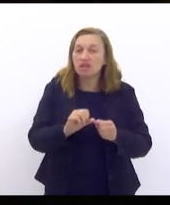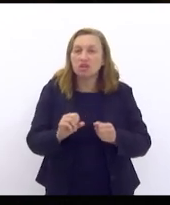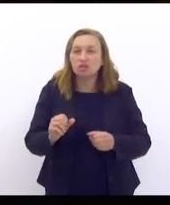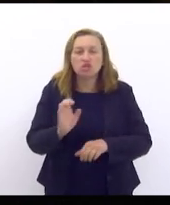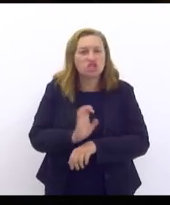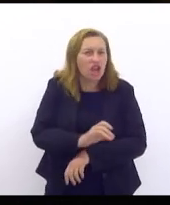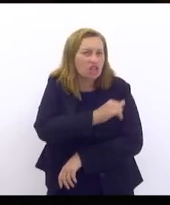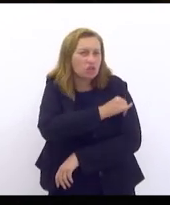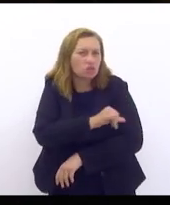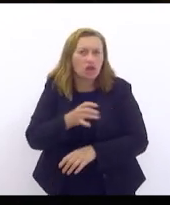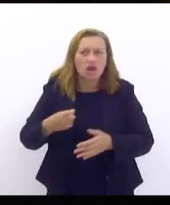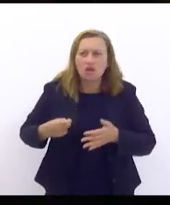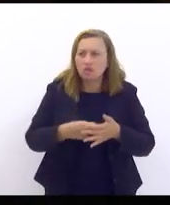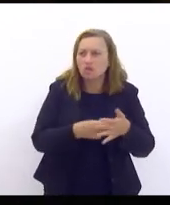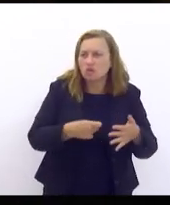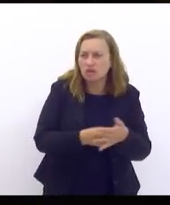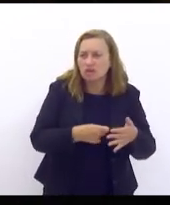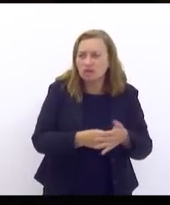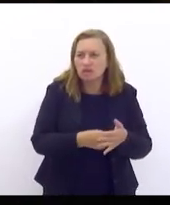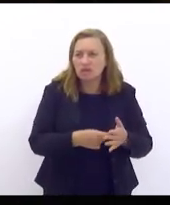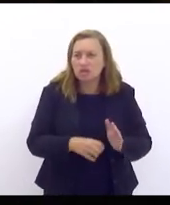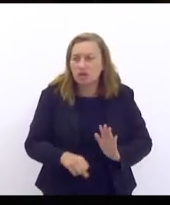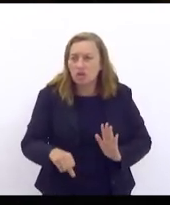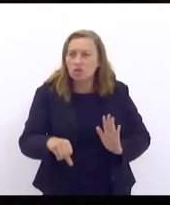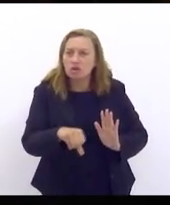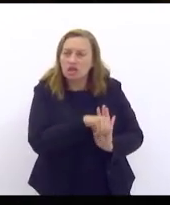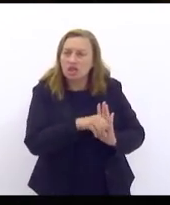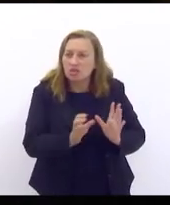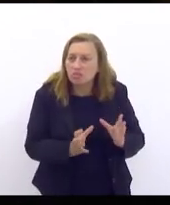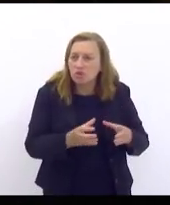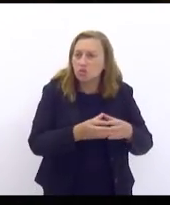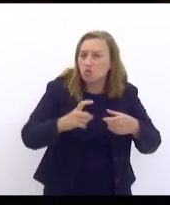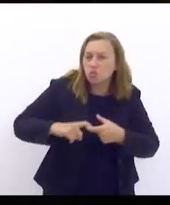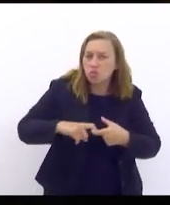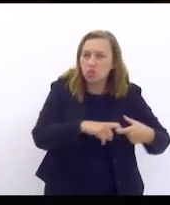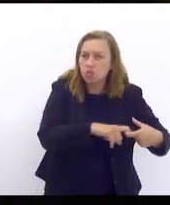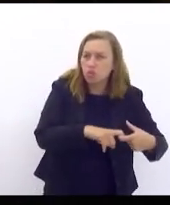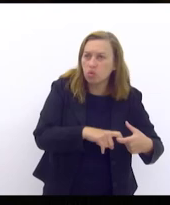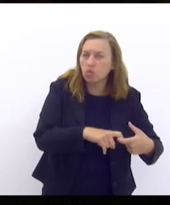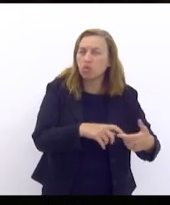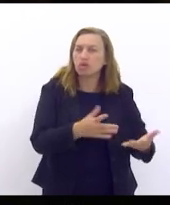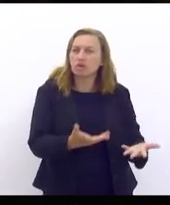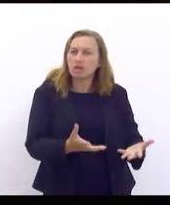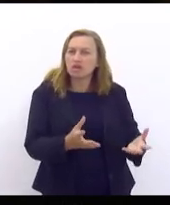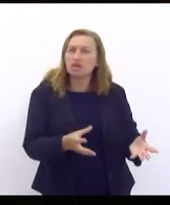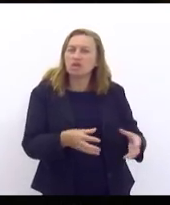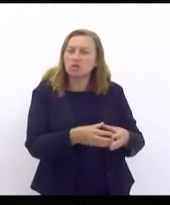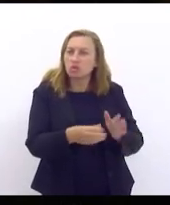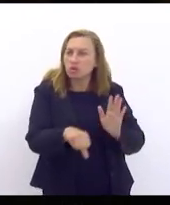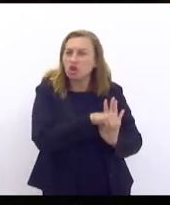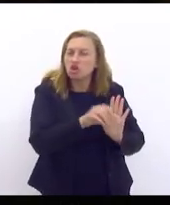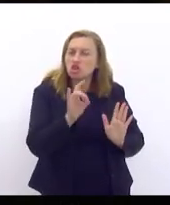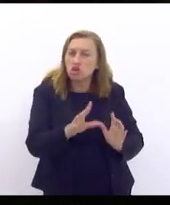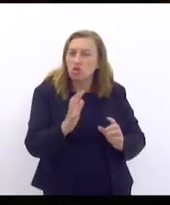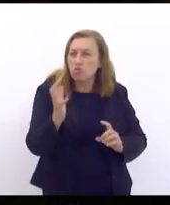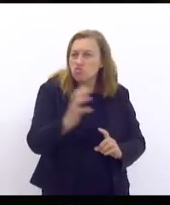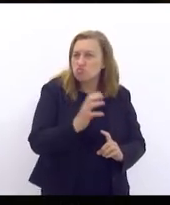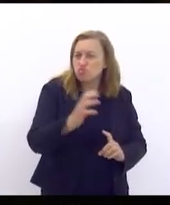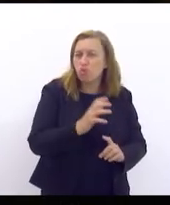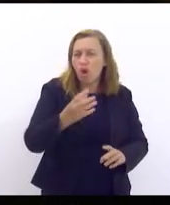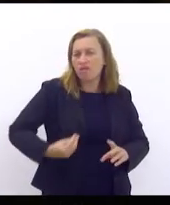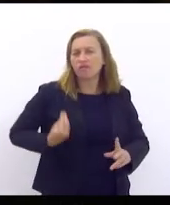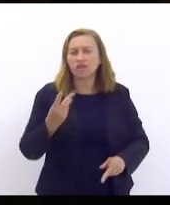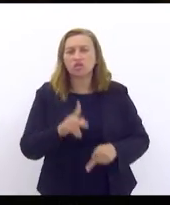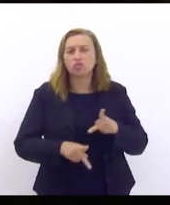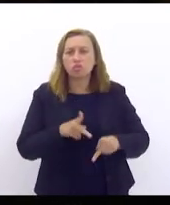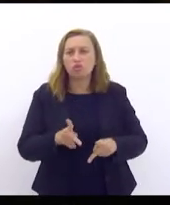Janeiro, denunciando a máfia do reboque, denunciando essa organização criminosa que só visa atormentar a vida